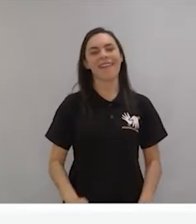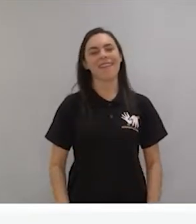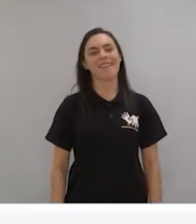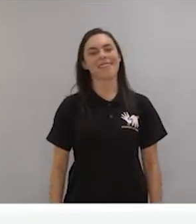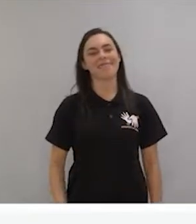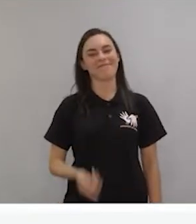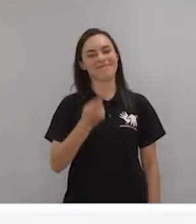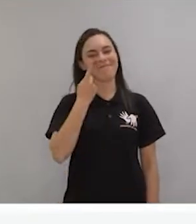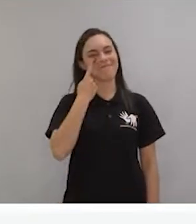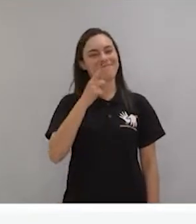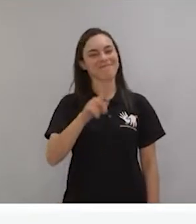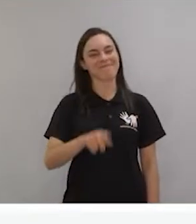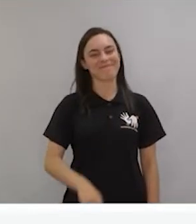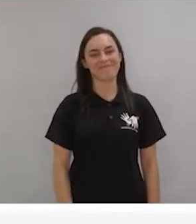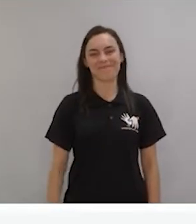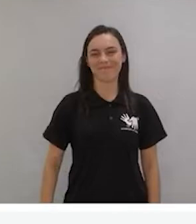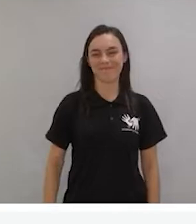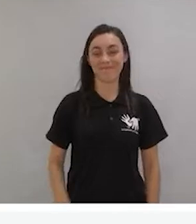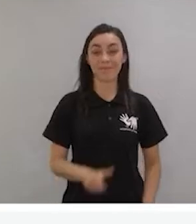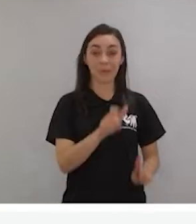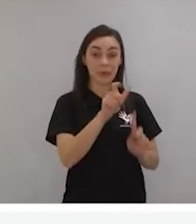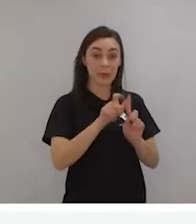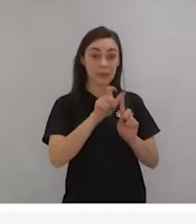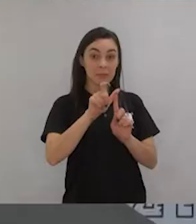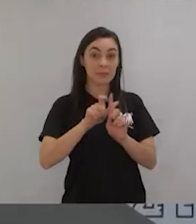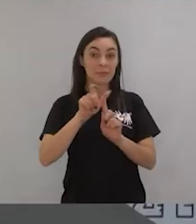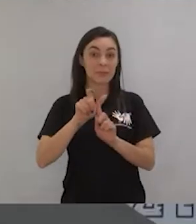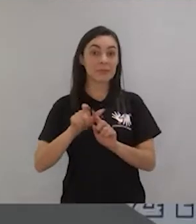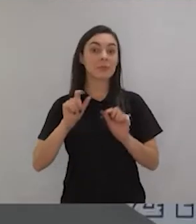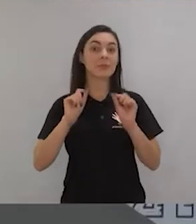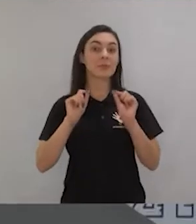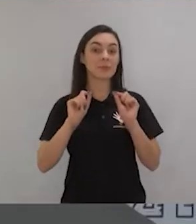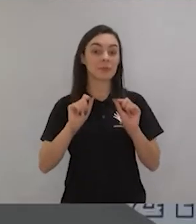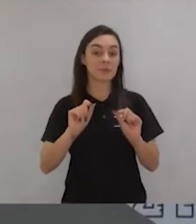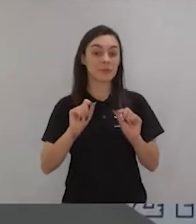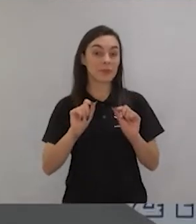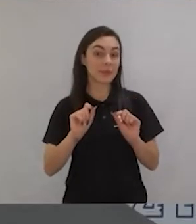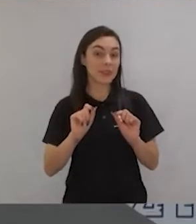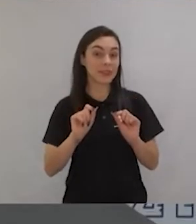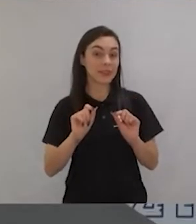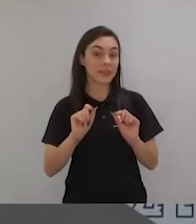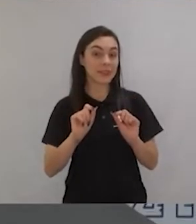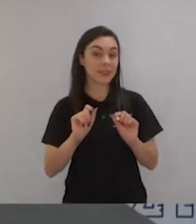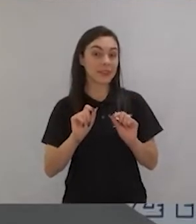Ah, eu já tô descobrindo. Eles são personagens de uma...